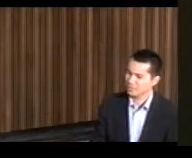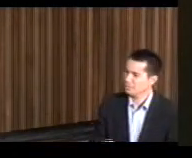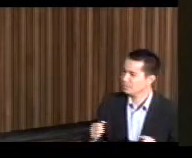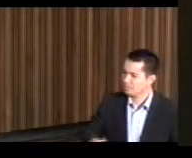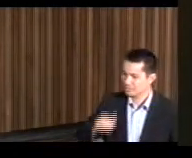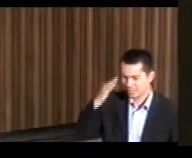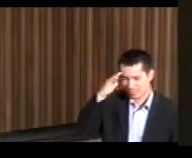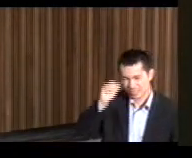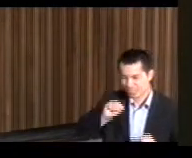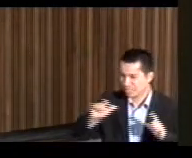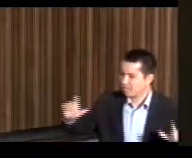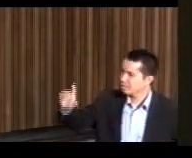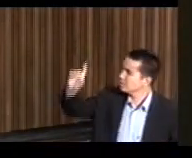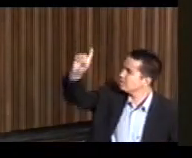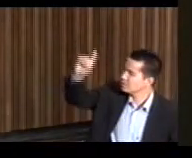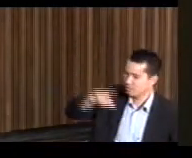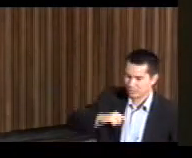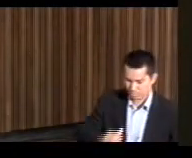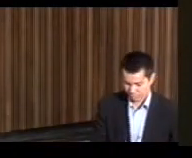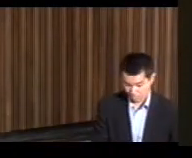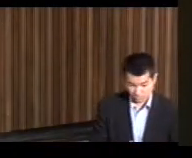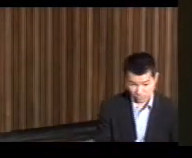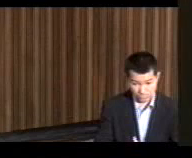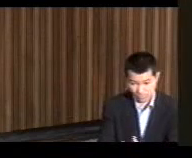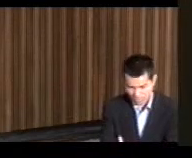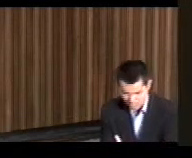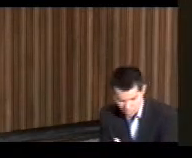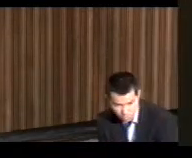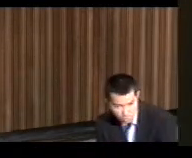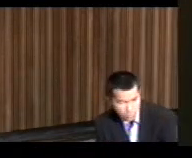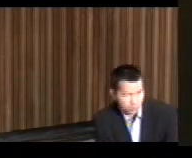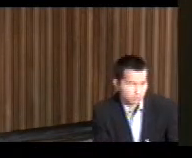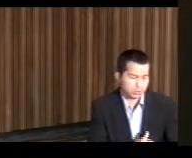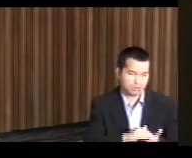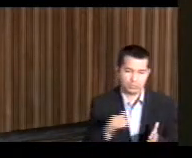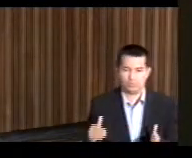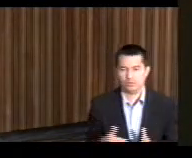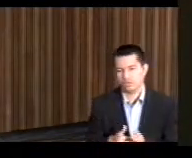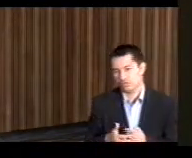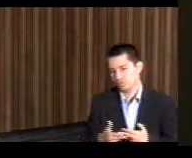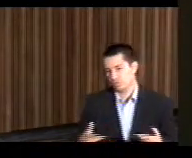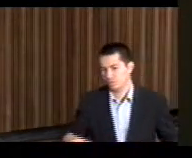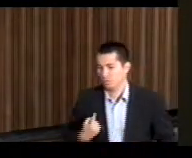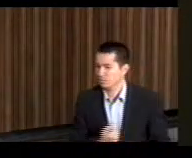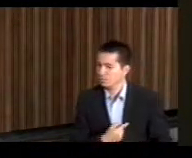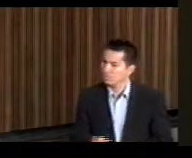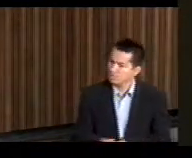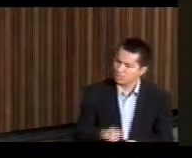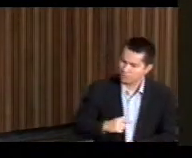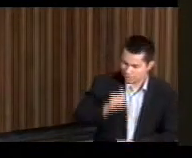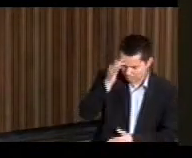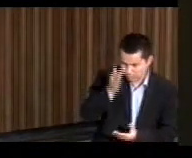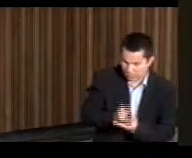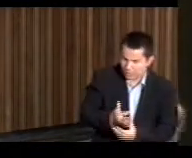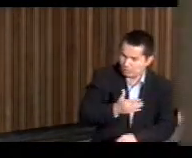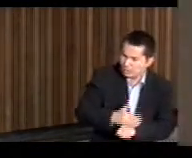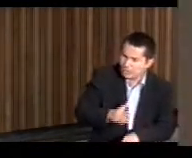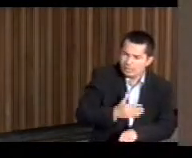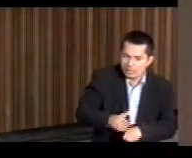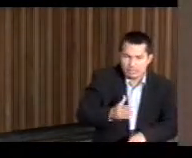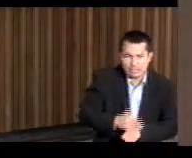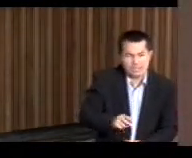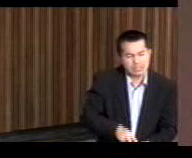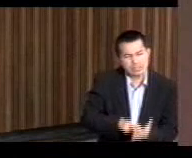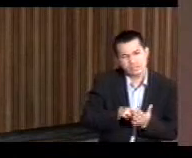controle. É bom a gente andar pela fé quando a gente está lá em cima da montanha e a gente vai